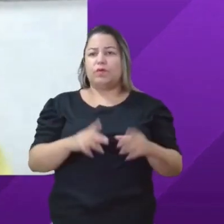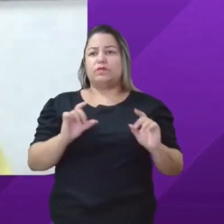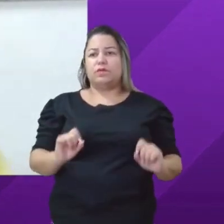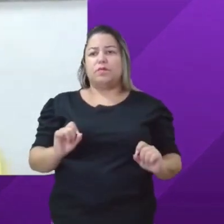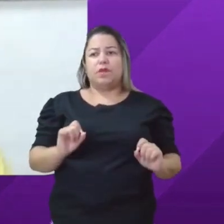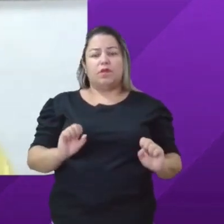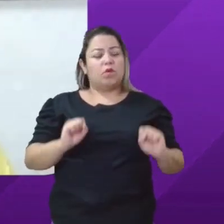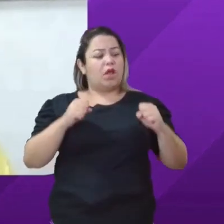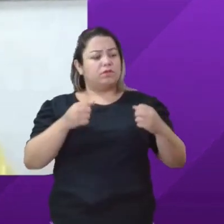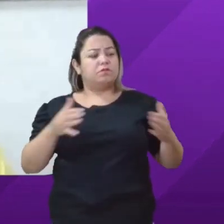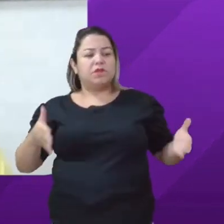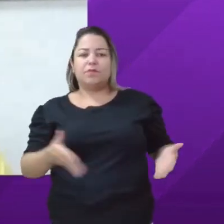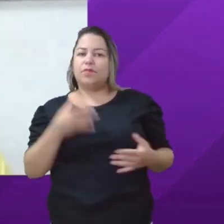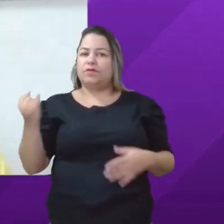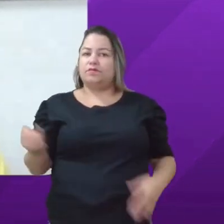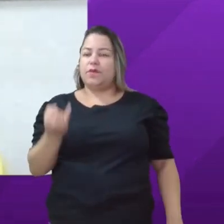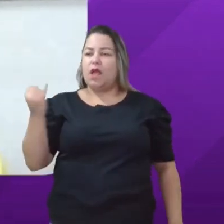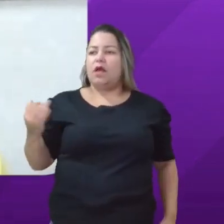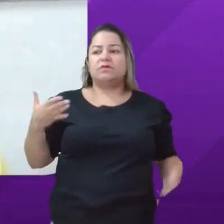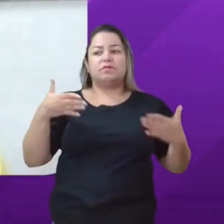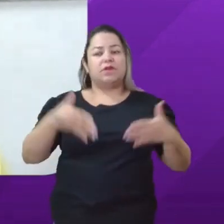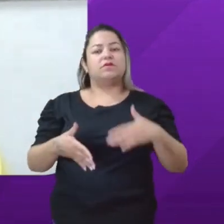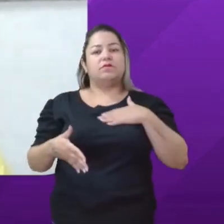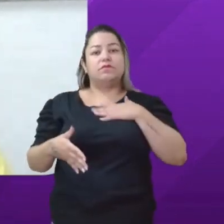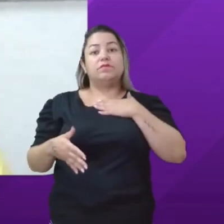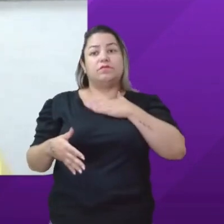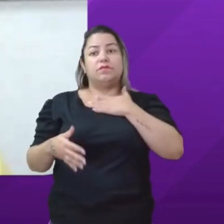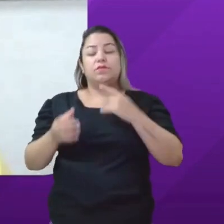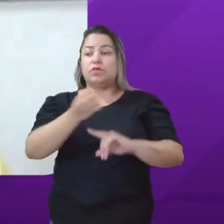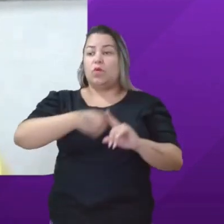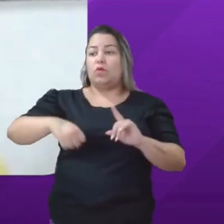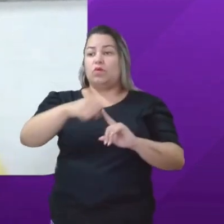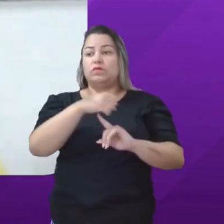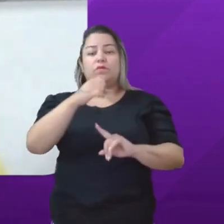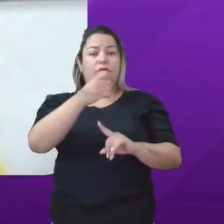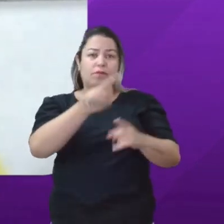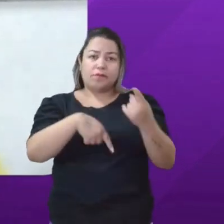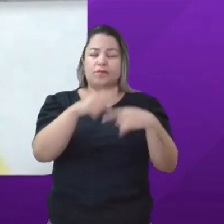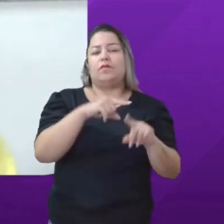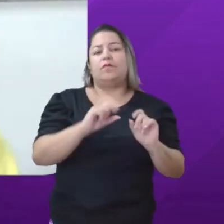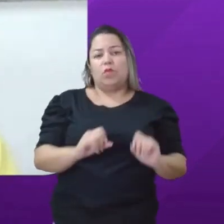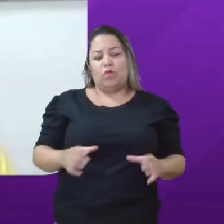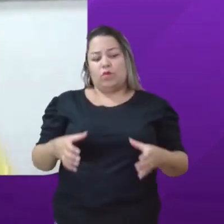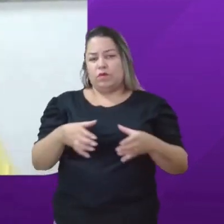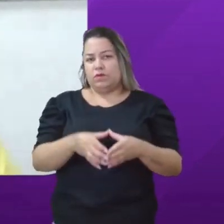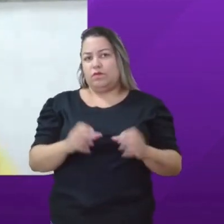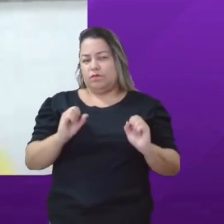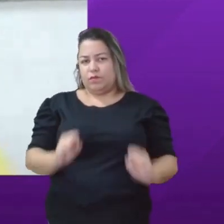um braço potente e importante de participação social, construísse de modo conjunto